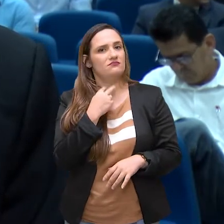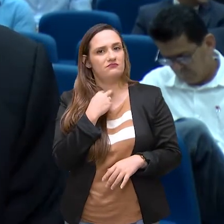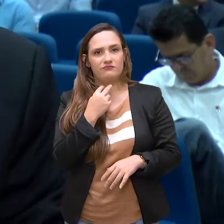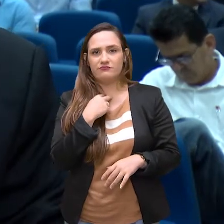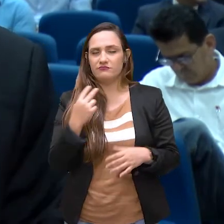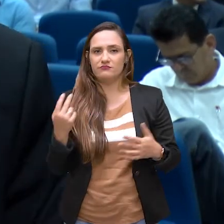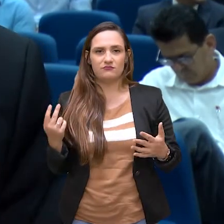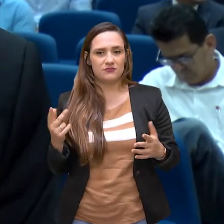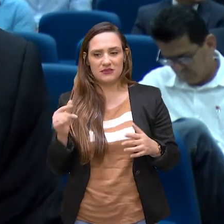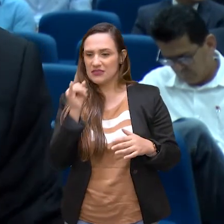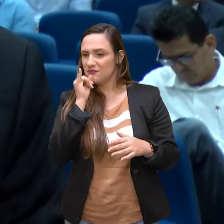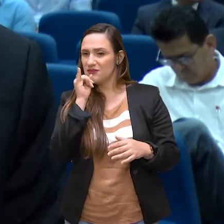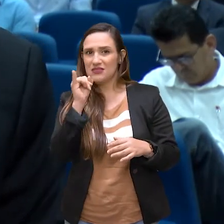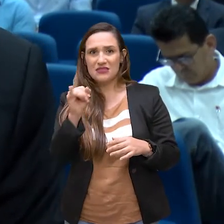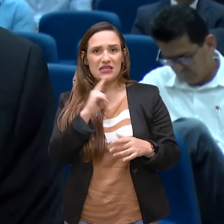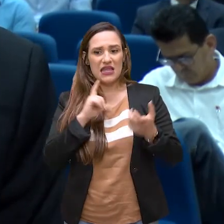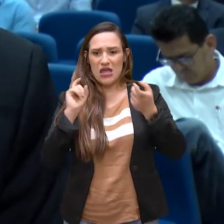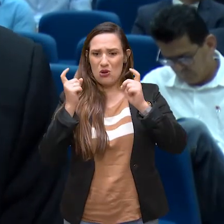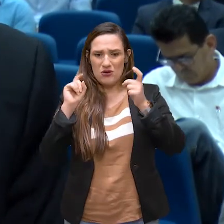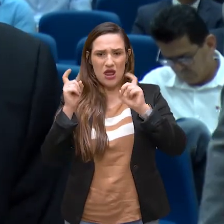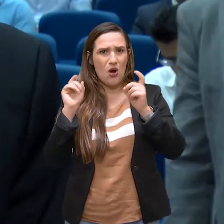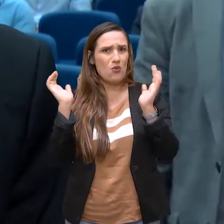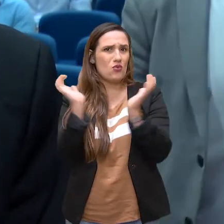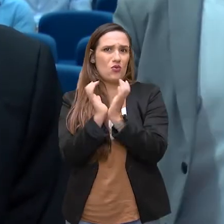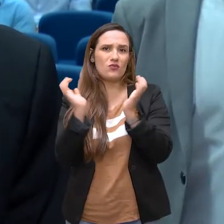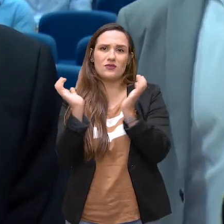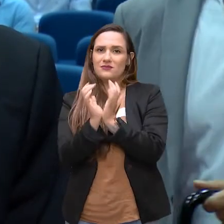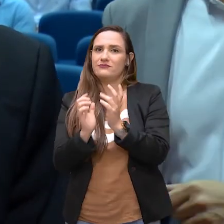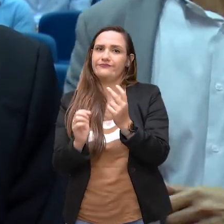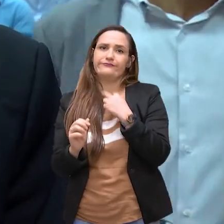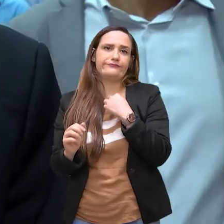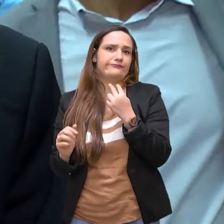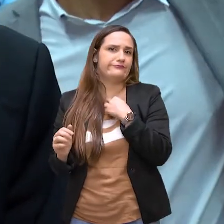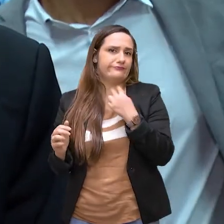e sobretudo em reunião, em grupo,